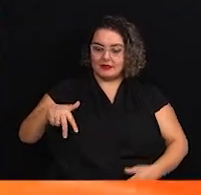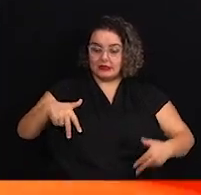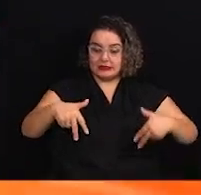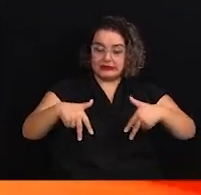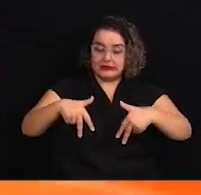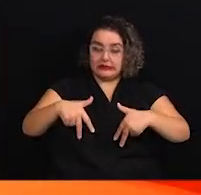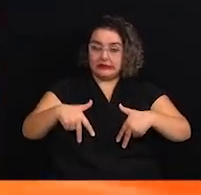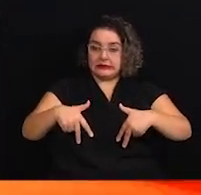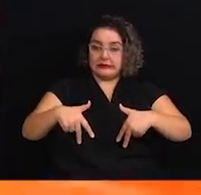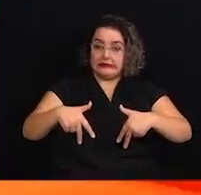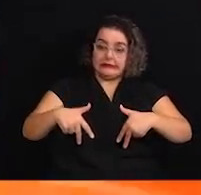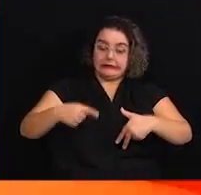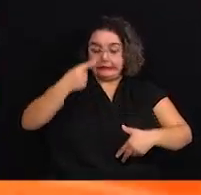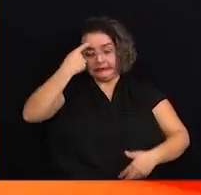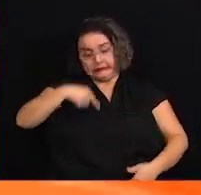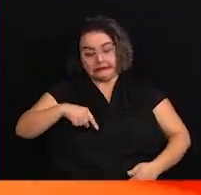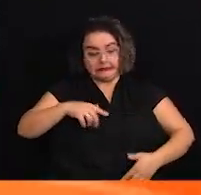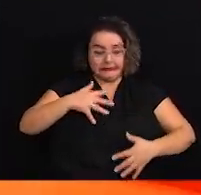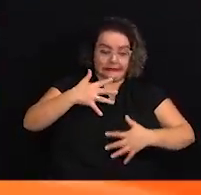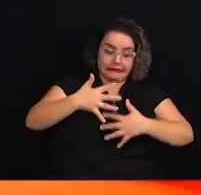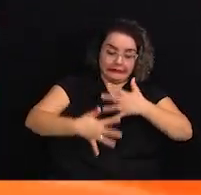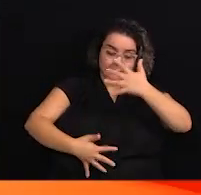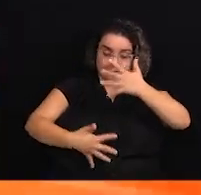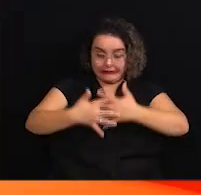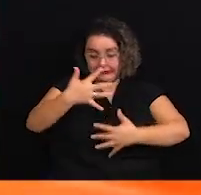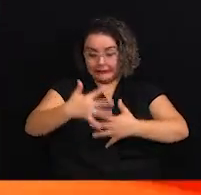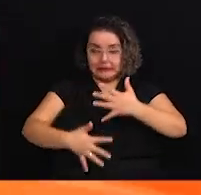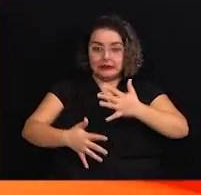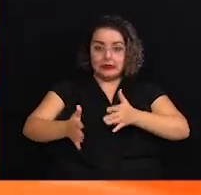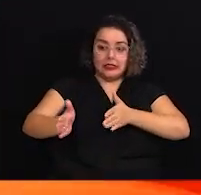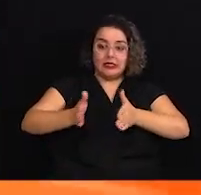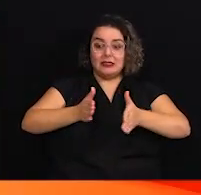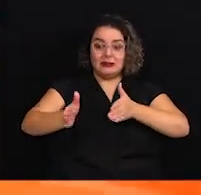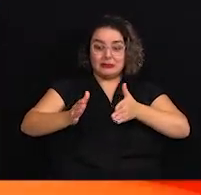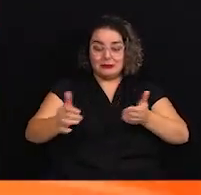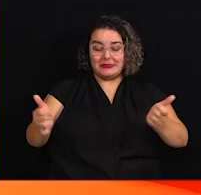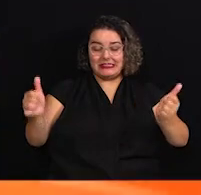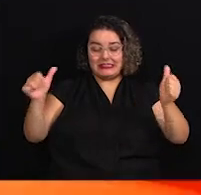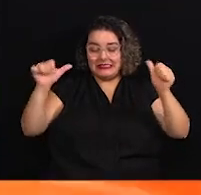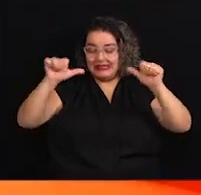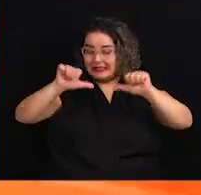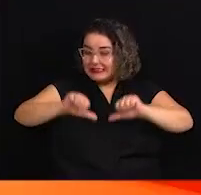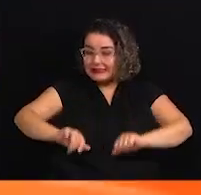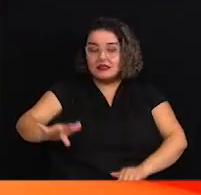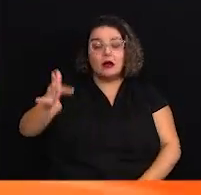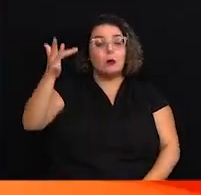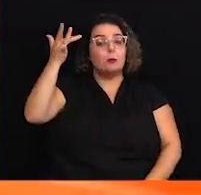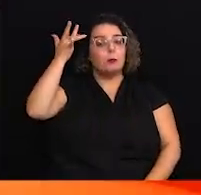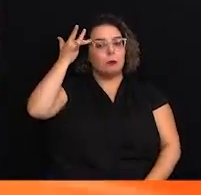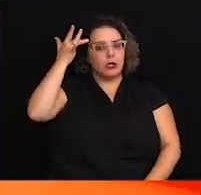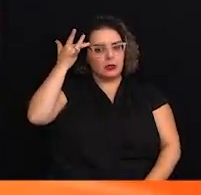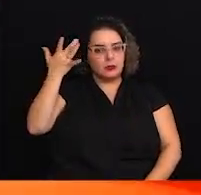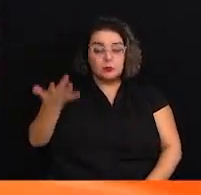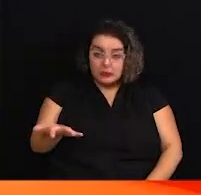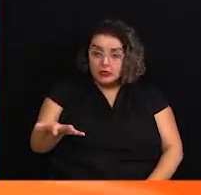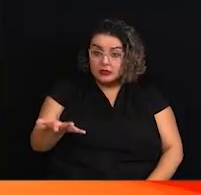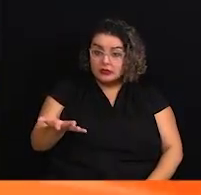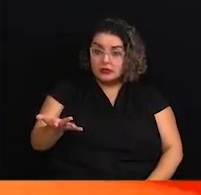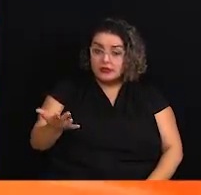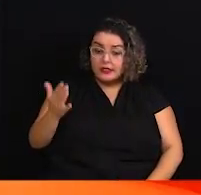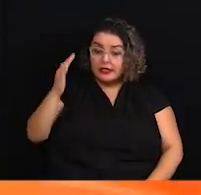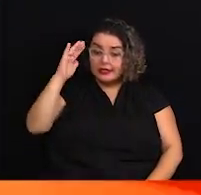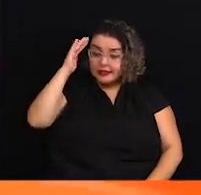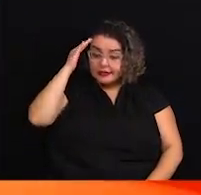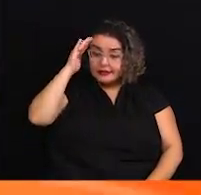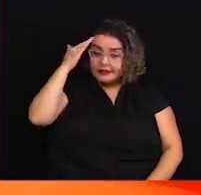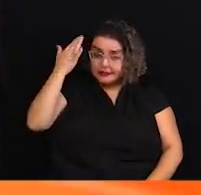personalidades conturbadas, ele se encontra no seu momento de crise, na sua maturidade, e aí